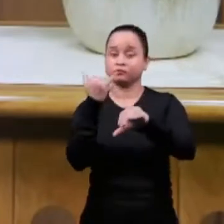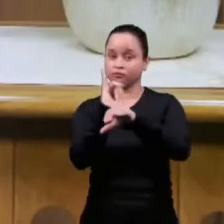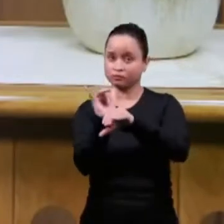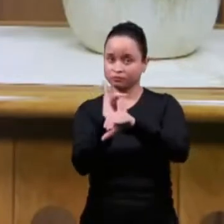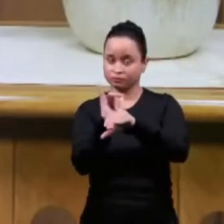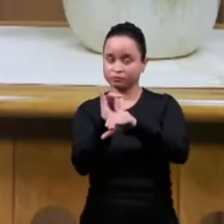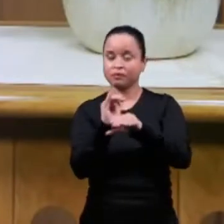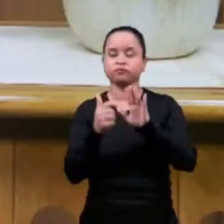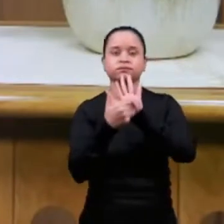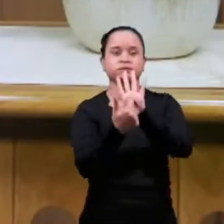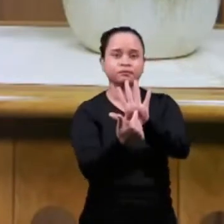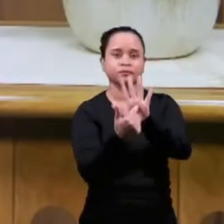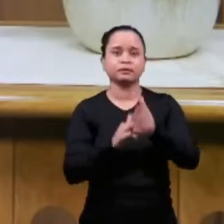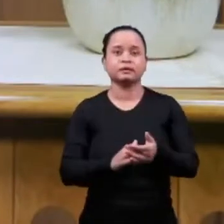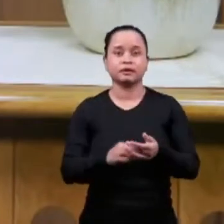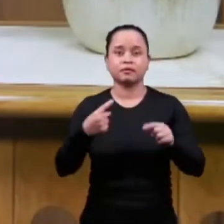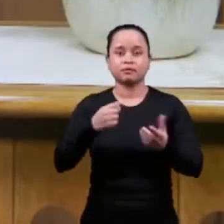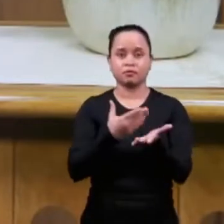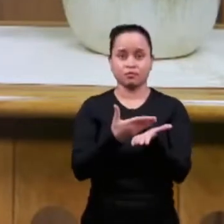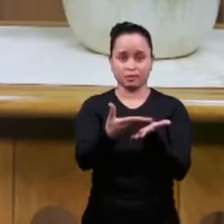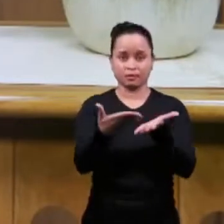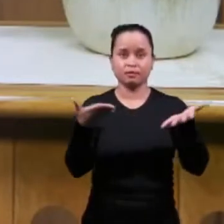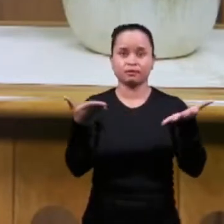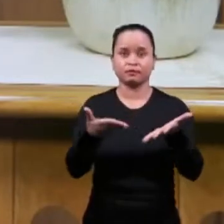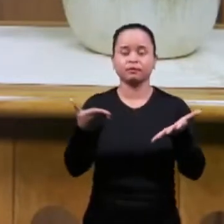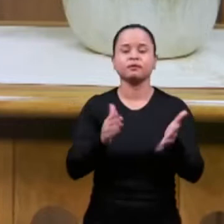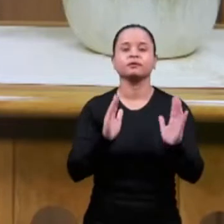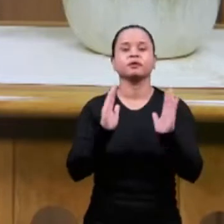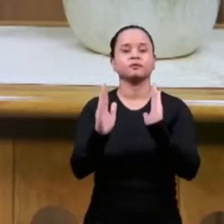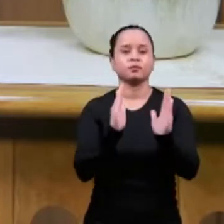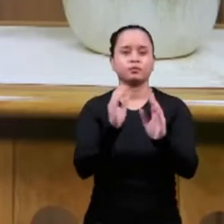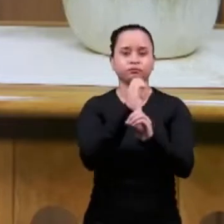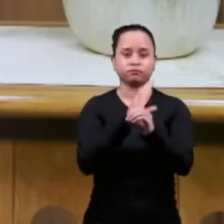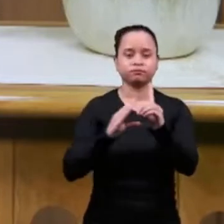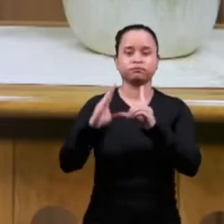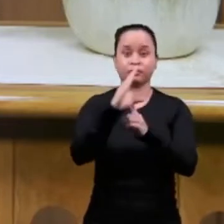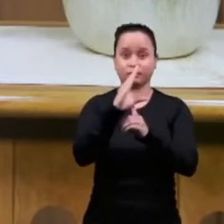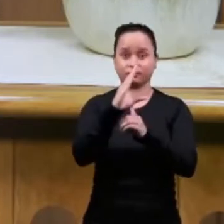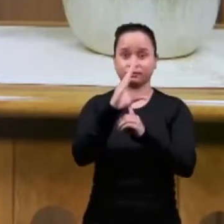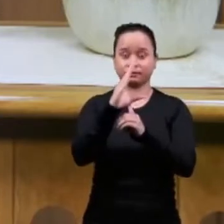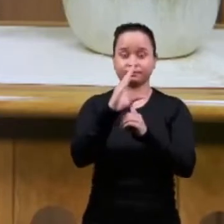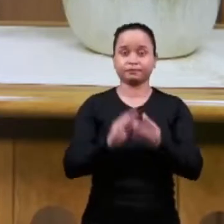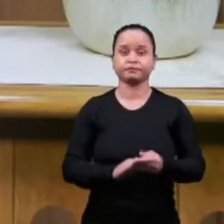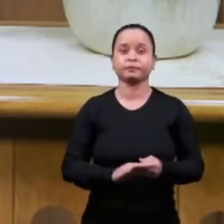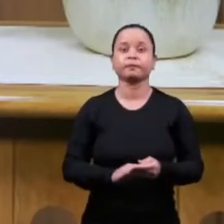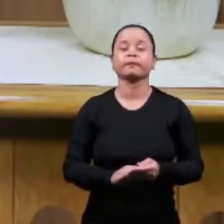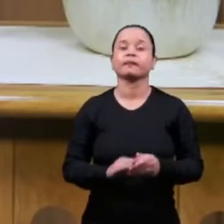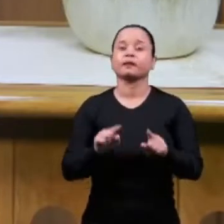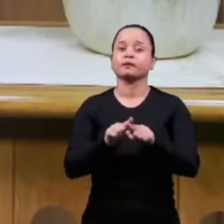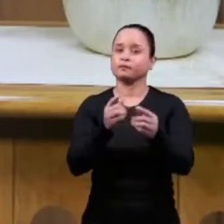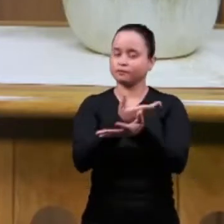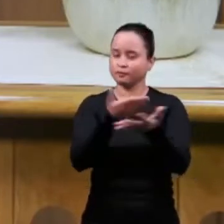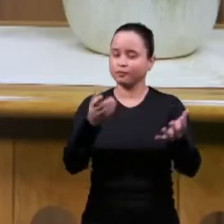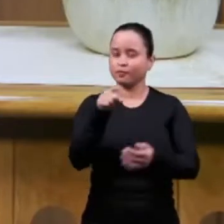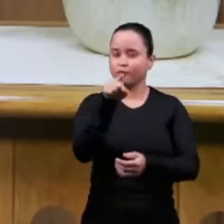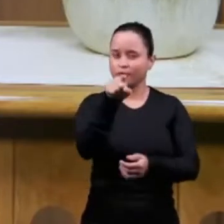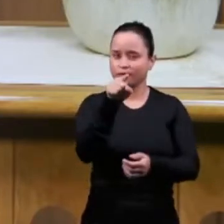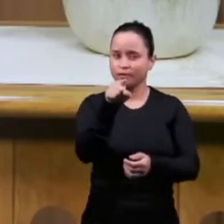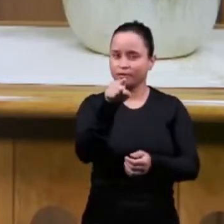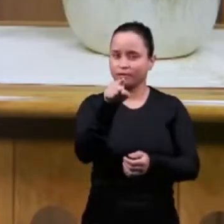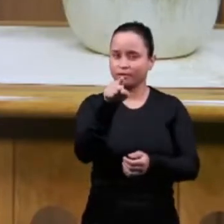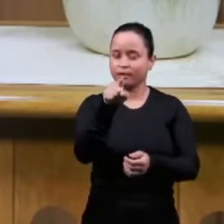YouTube. E nós estamos iniciando este momento de culto e estamos saudando a você que recebeu